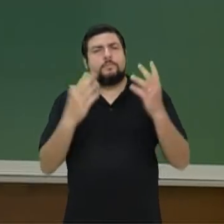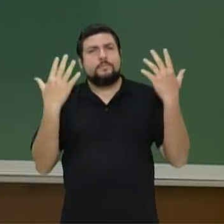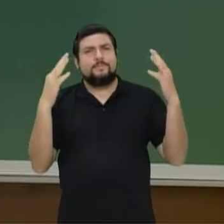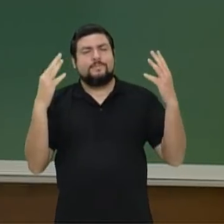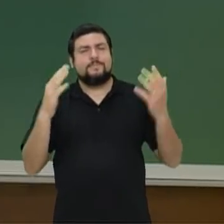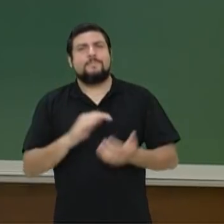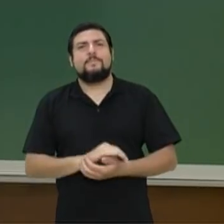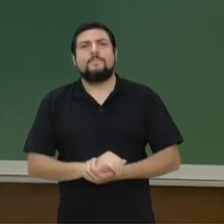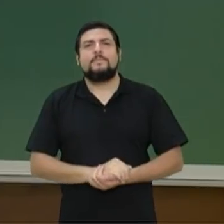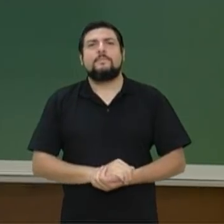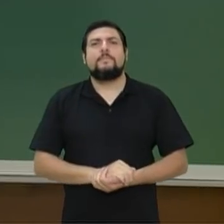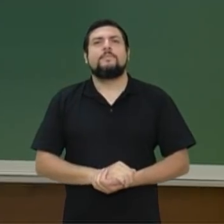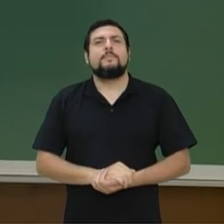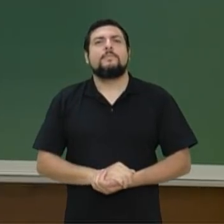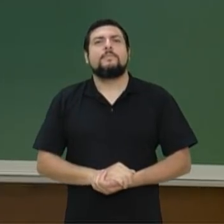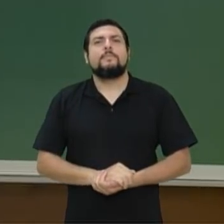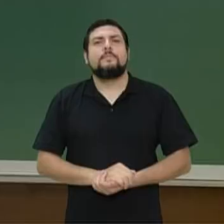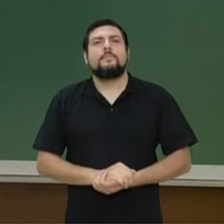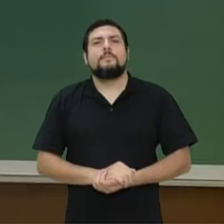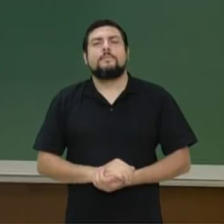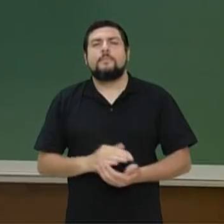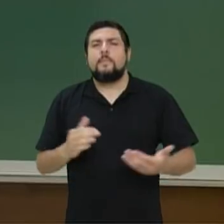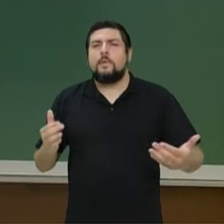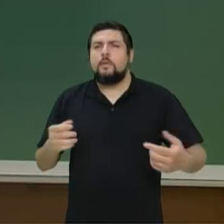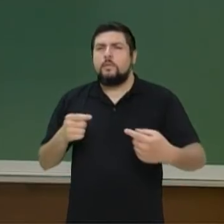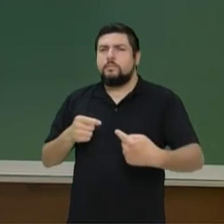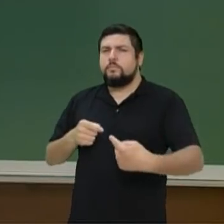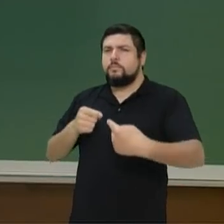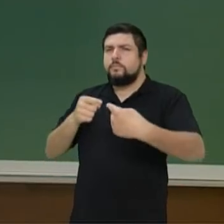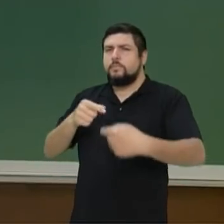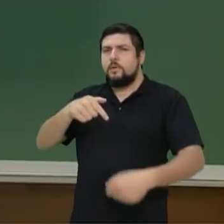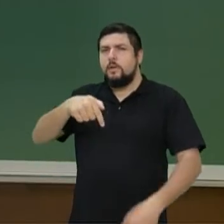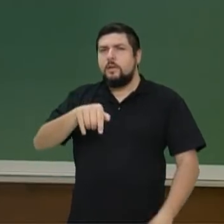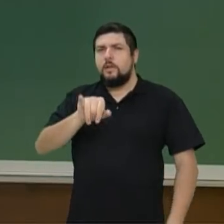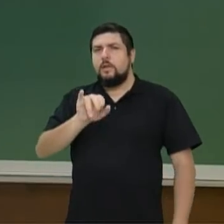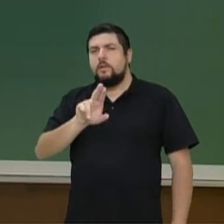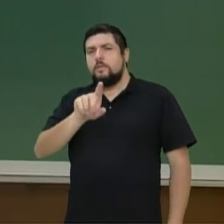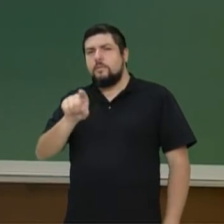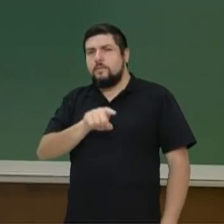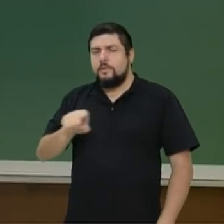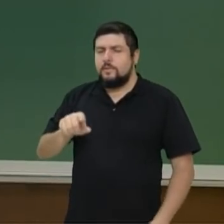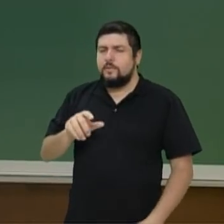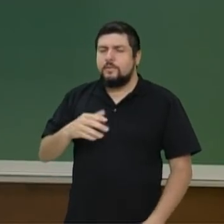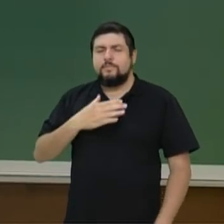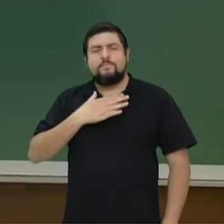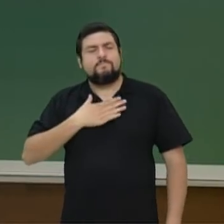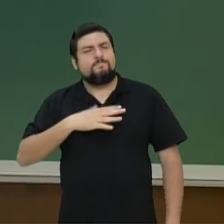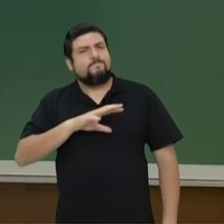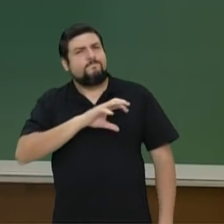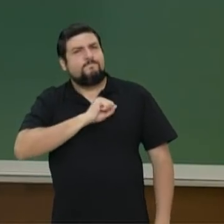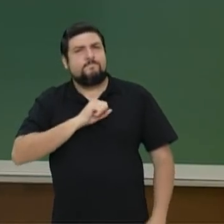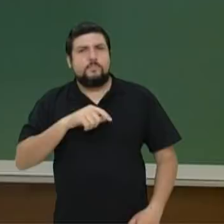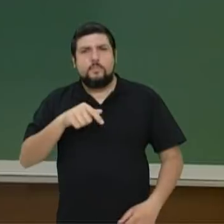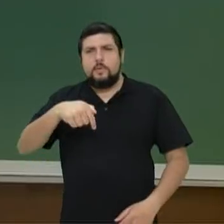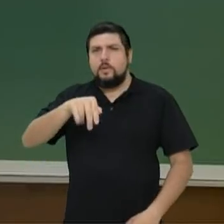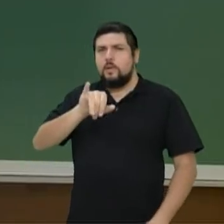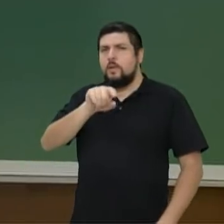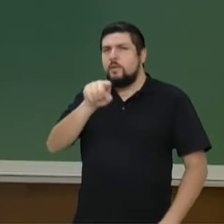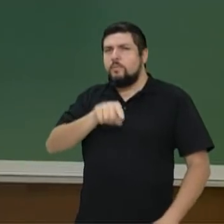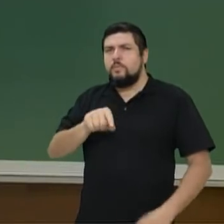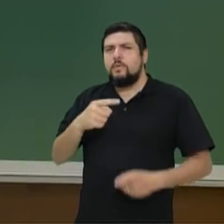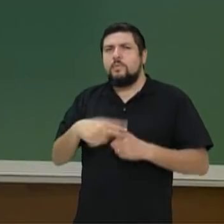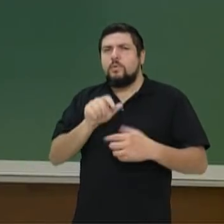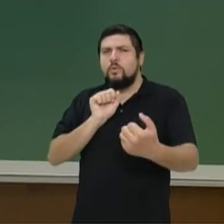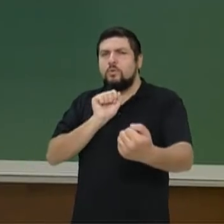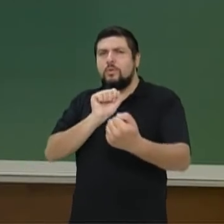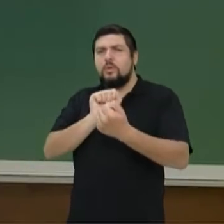Parabéns! E vamos para um quiz? Que legal quiz! Eu adoro fazer quiz porque eu fico